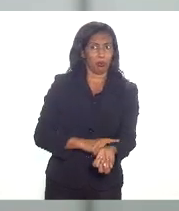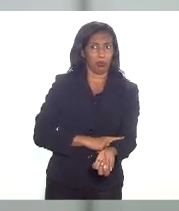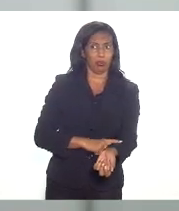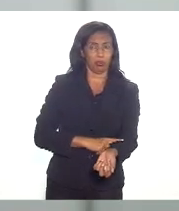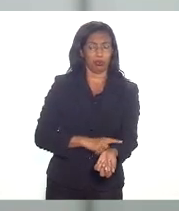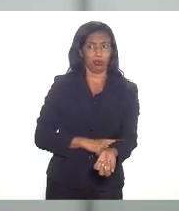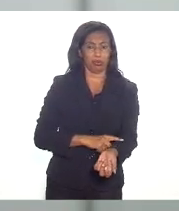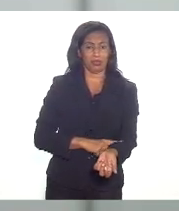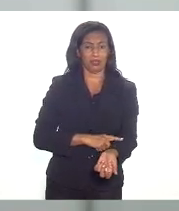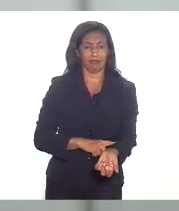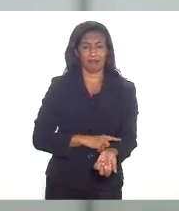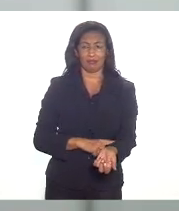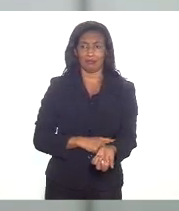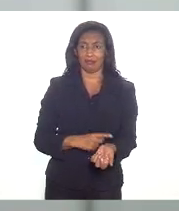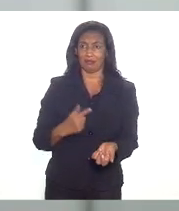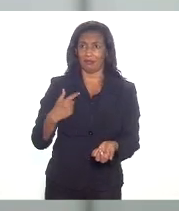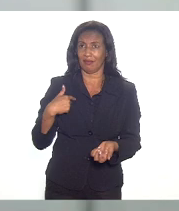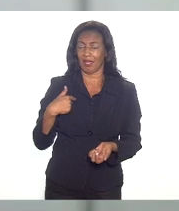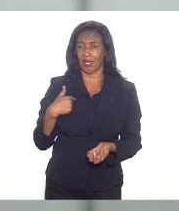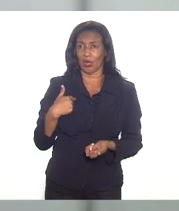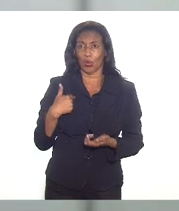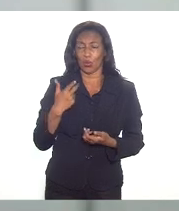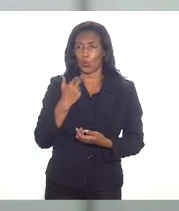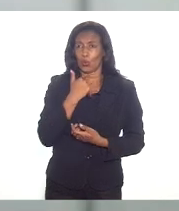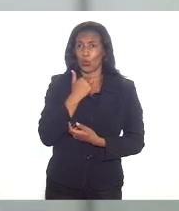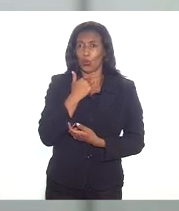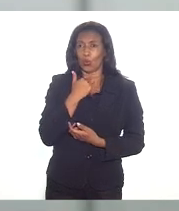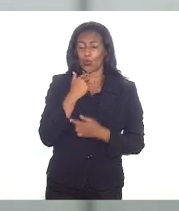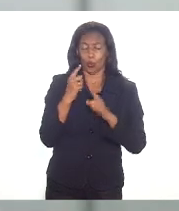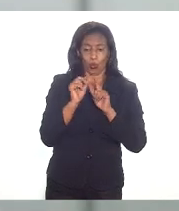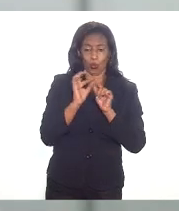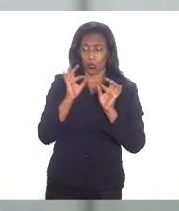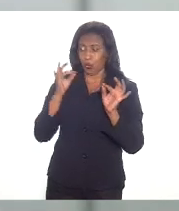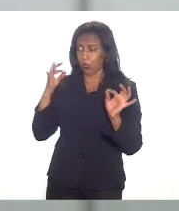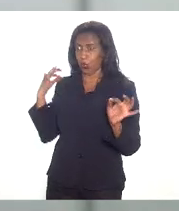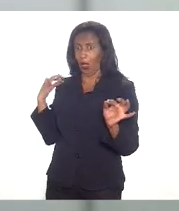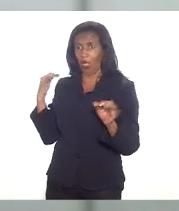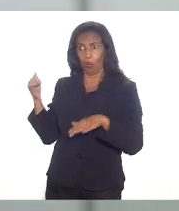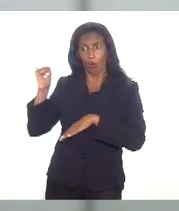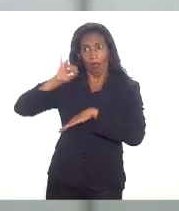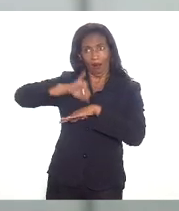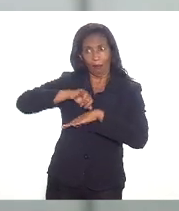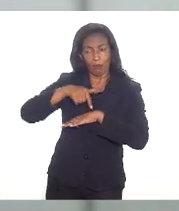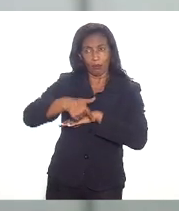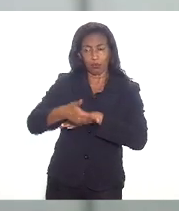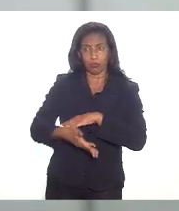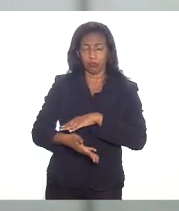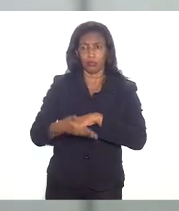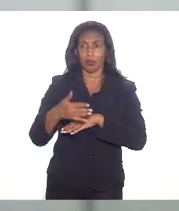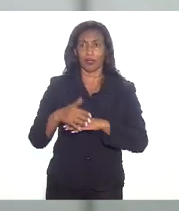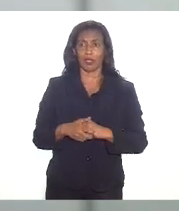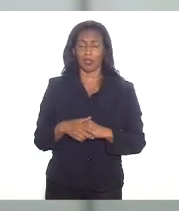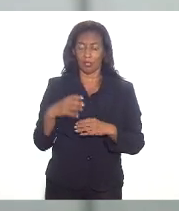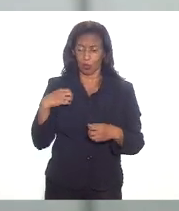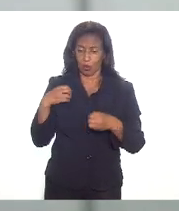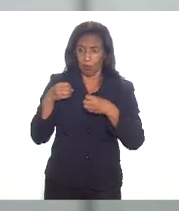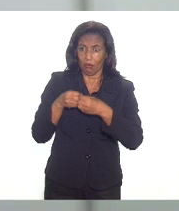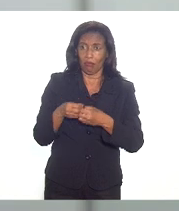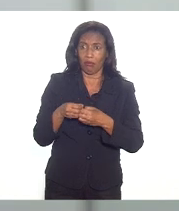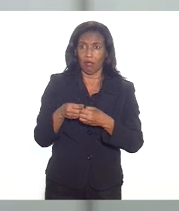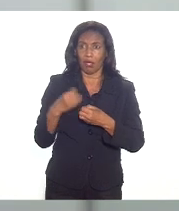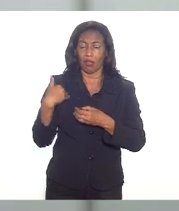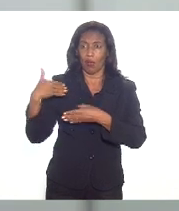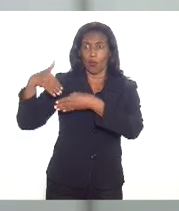eu não estou em Porciúncula, eu estou aqui na capital. Eu fico agoniado, porque a gente